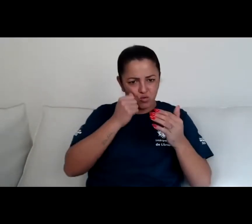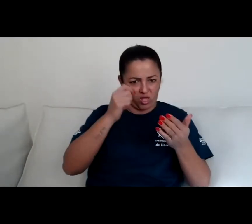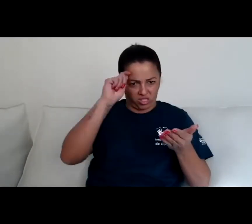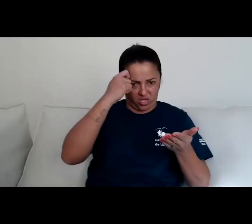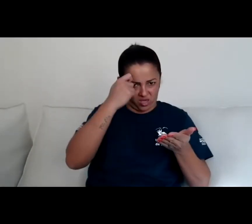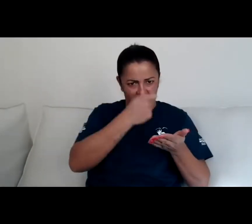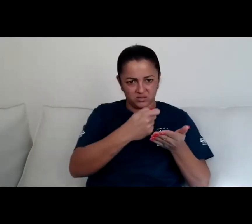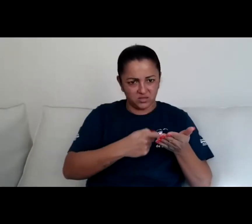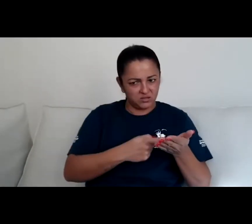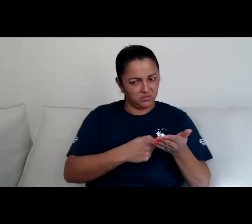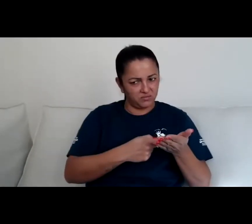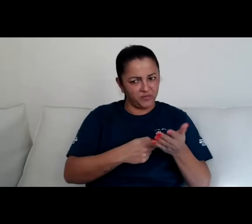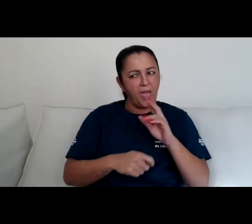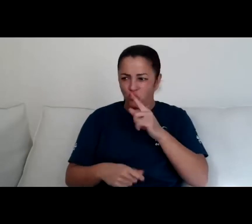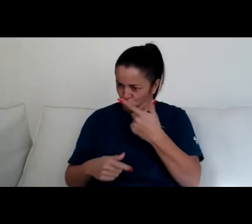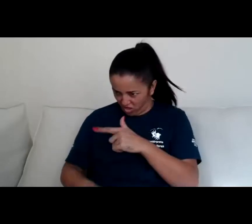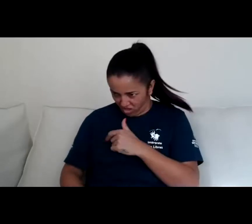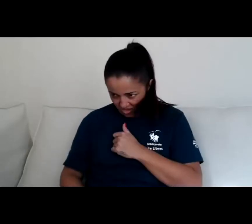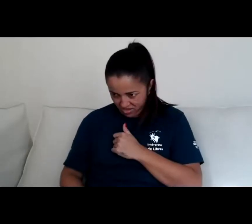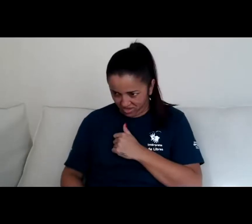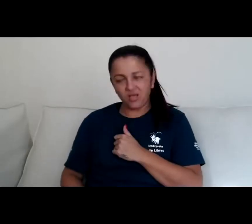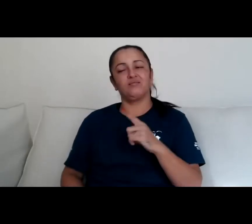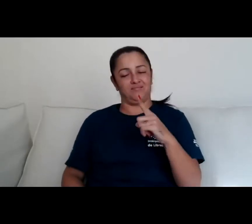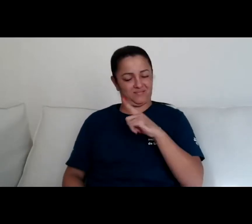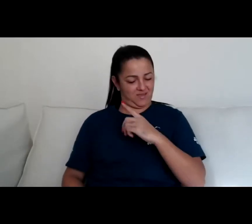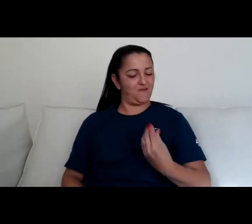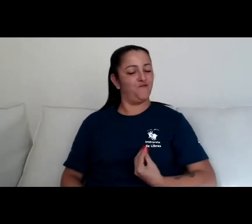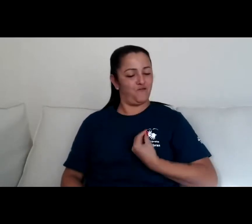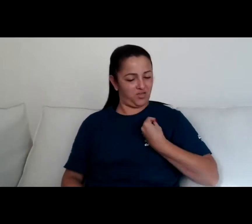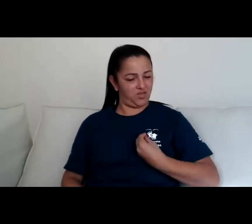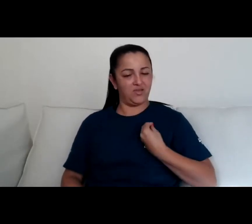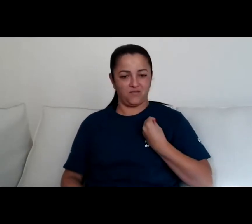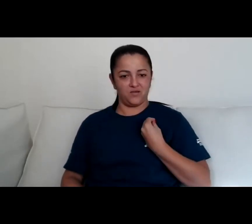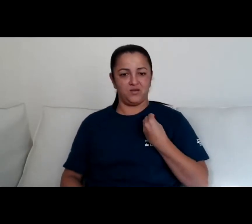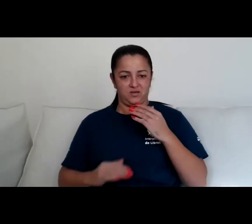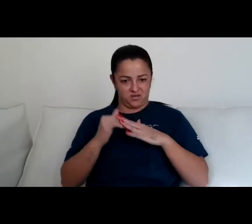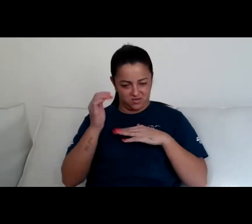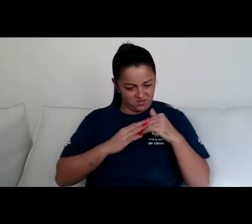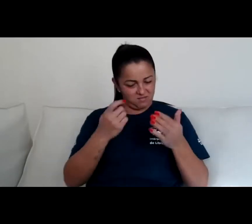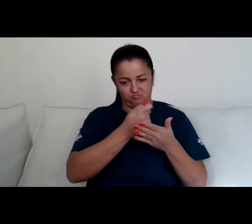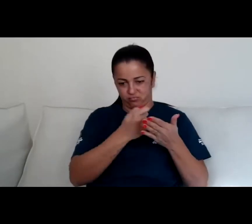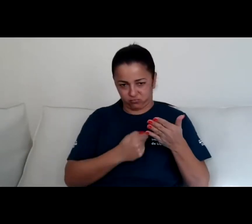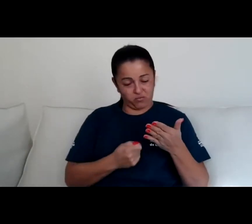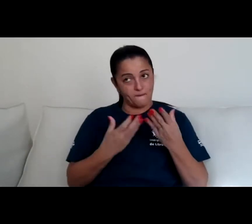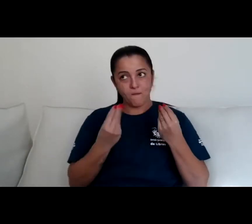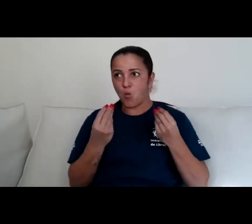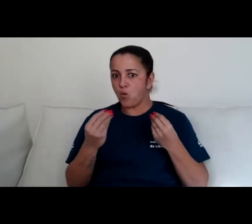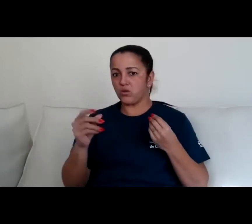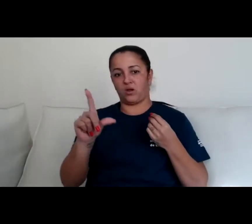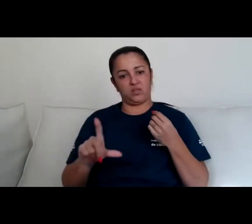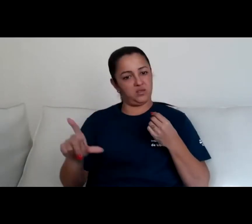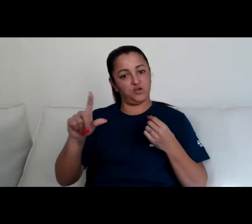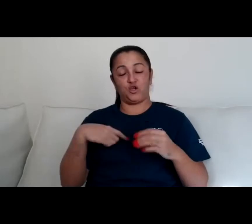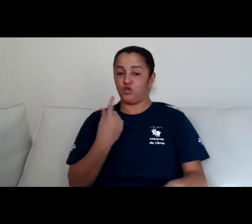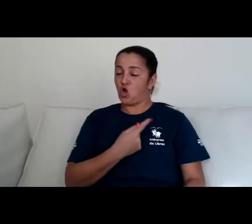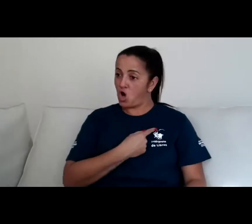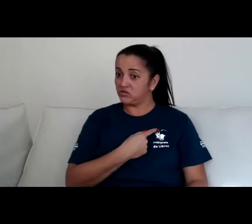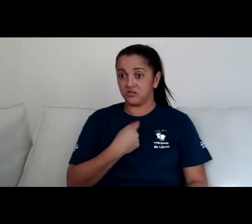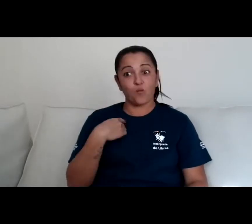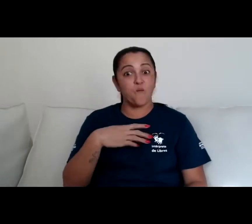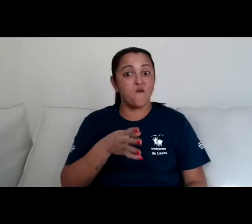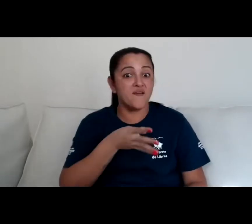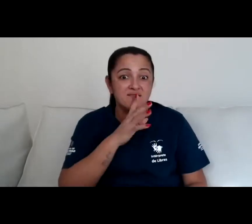Não. A gente já sabe muito bem que elas existem e elas produzem muita literatura. Nós é que não